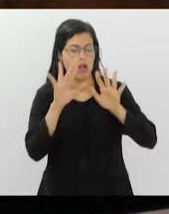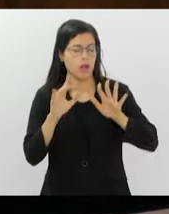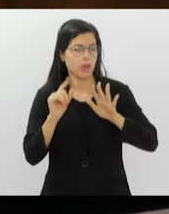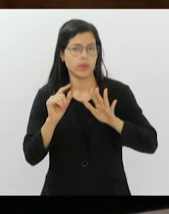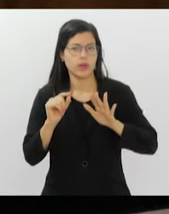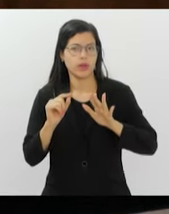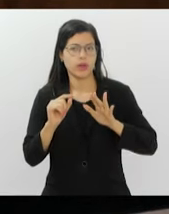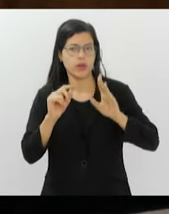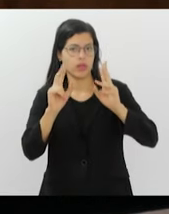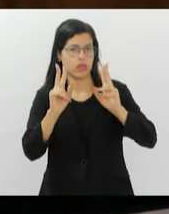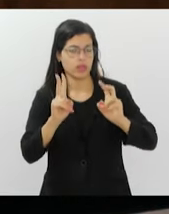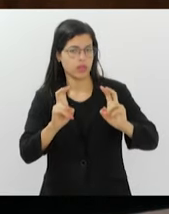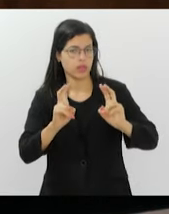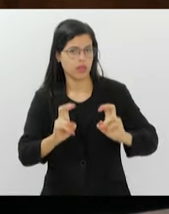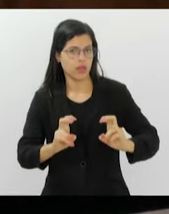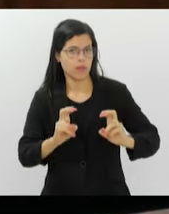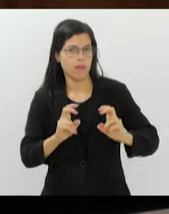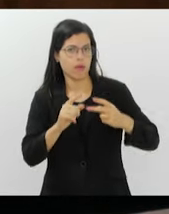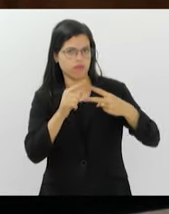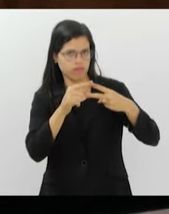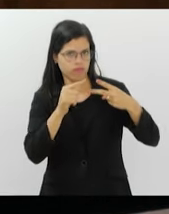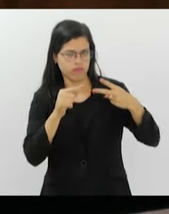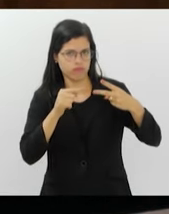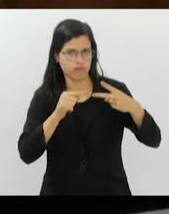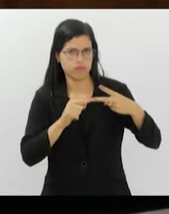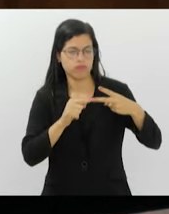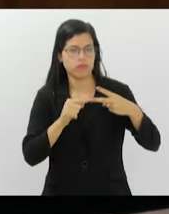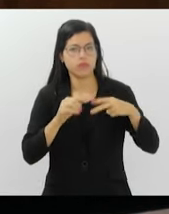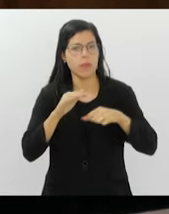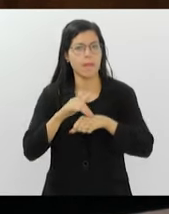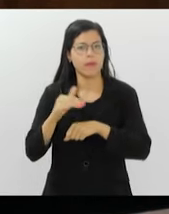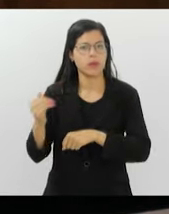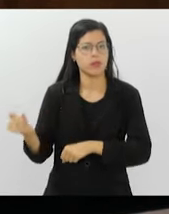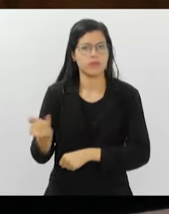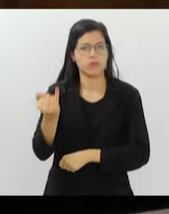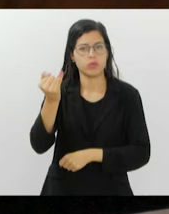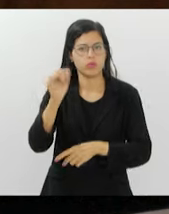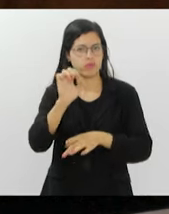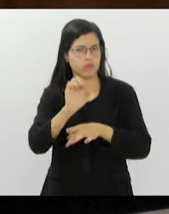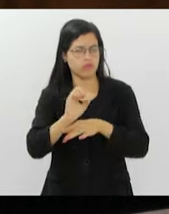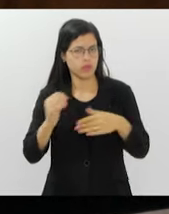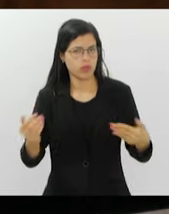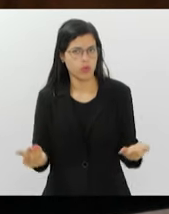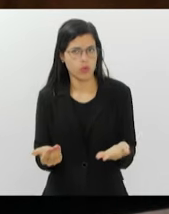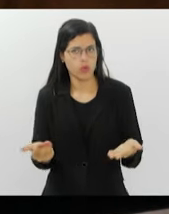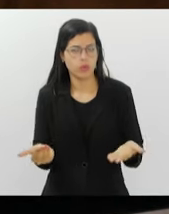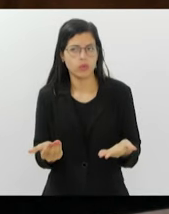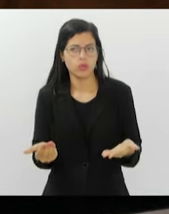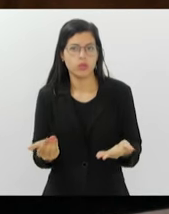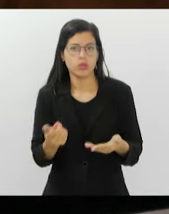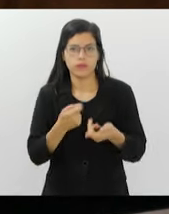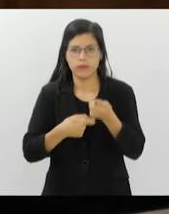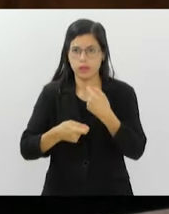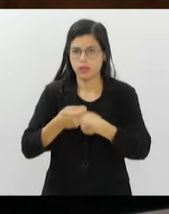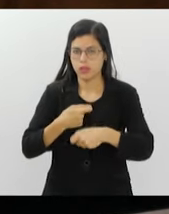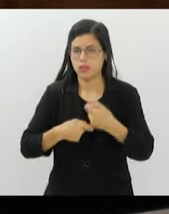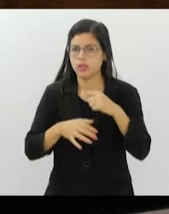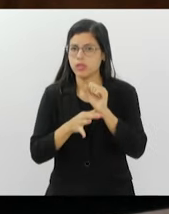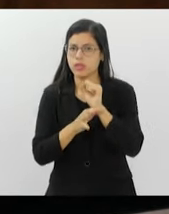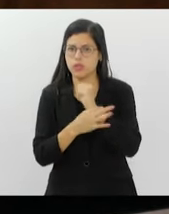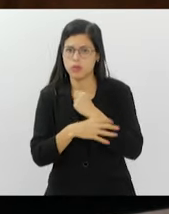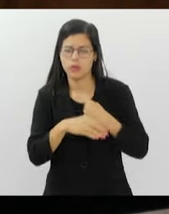que os temas dois os dois temas mais relevantes do Estado hoje são Finanças Públicas e Segurança